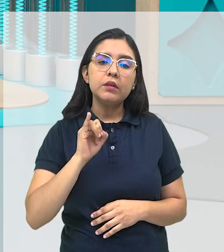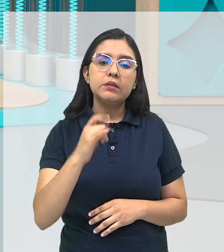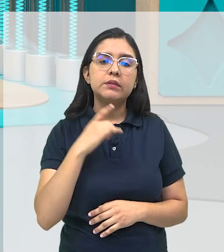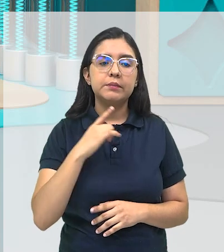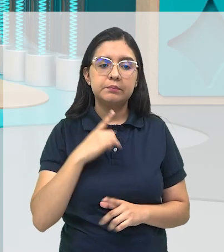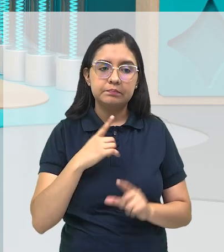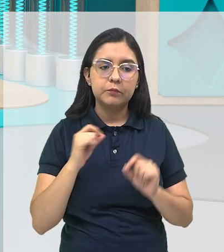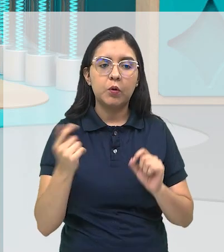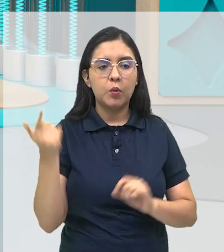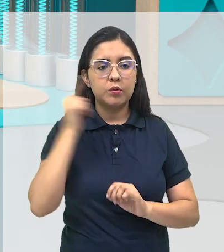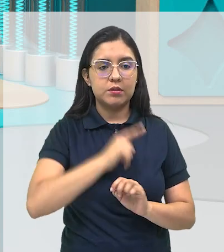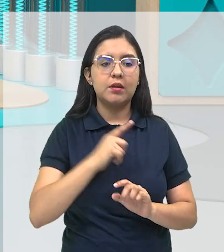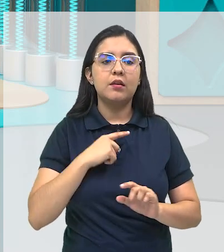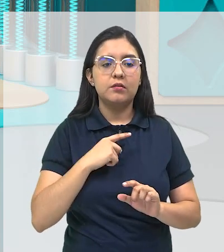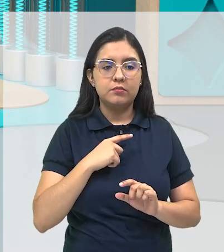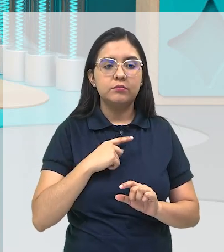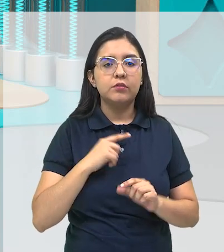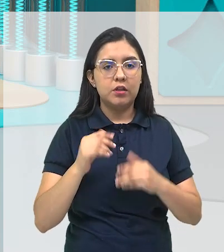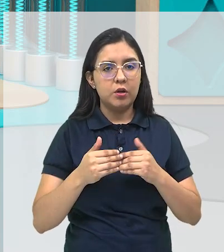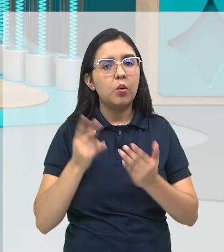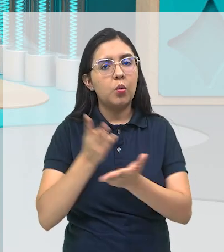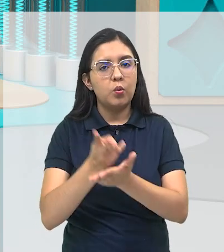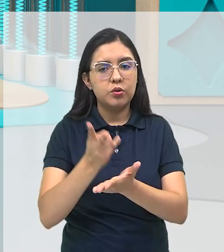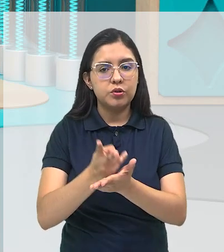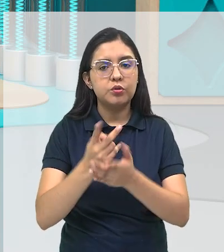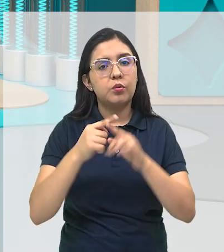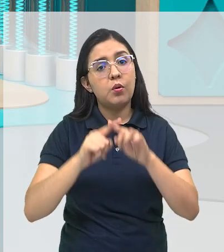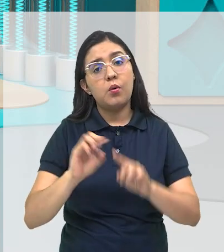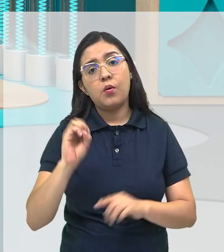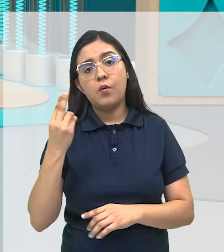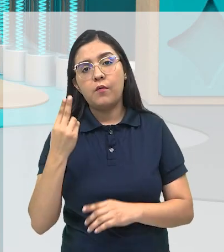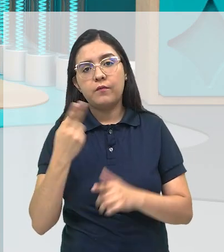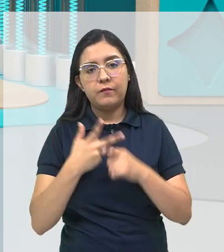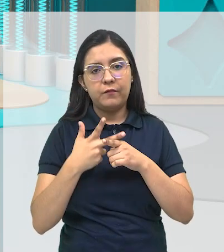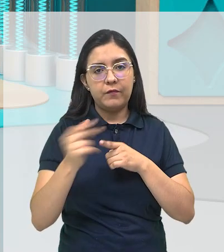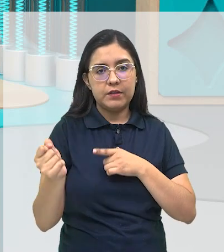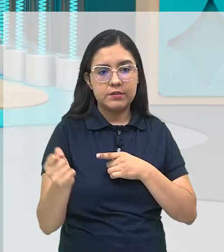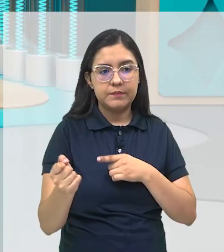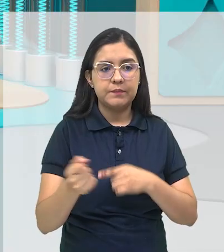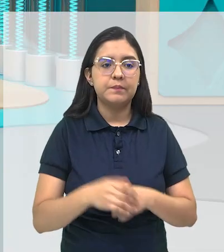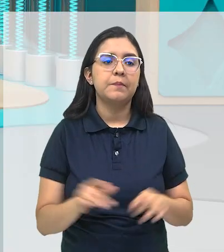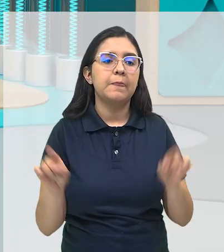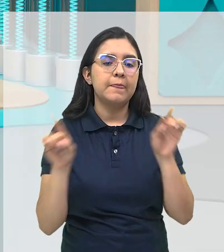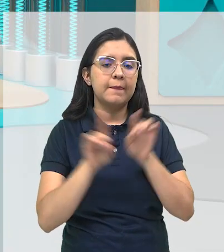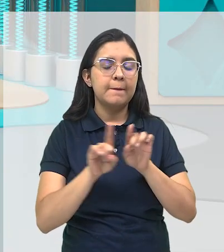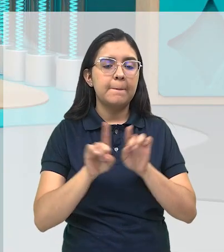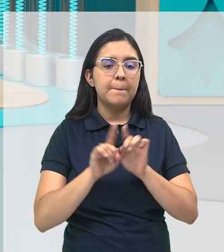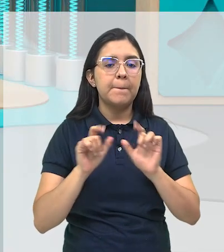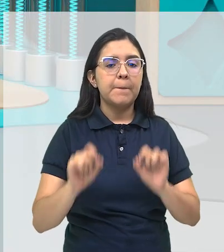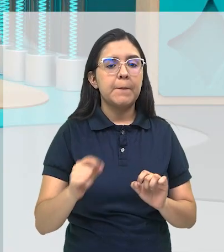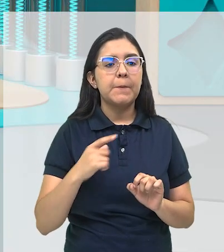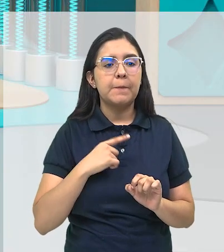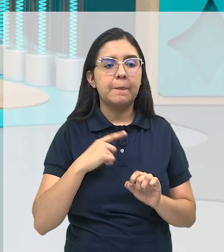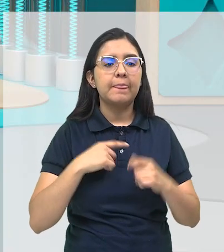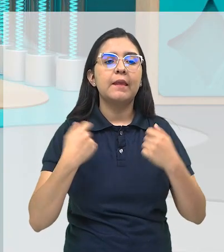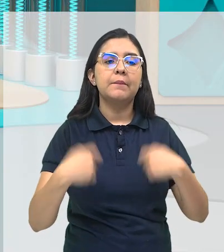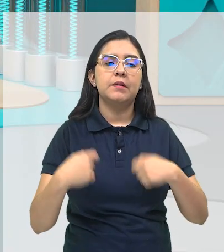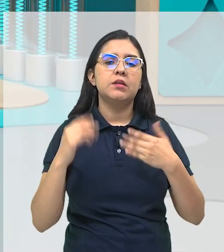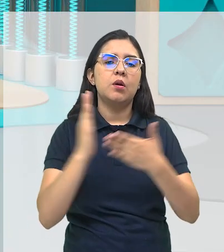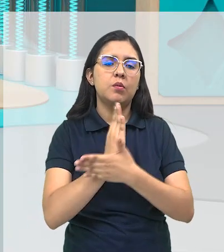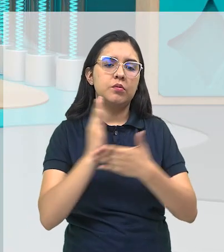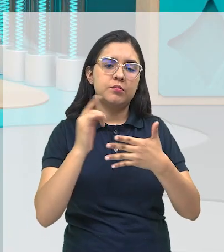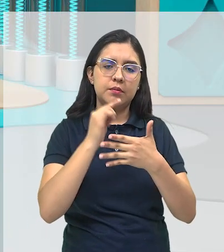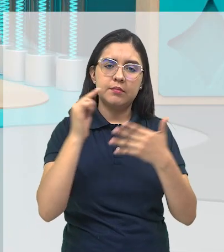marcar ali o ponto avança, né, segue na competição ou vence a disputa. A gente vai, para praticar a esgrima, precisa de